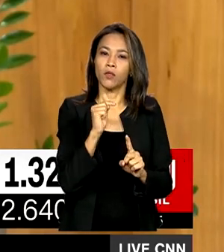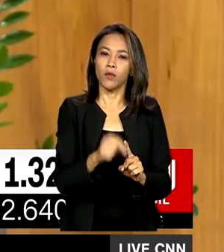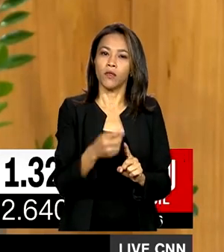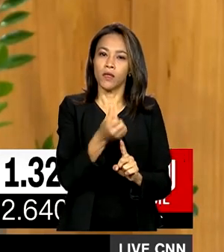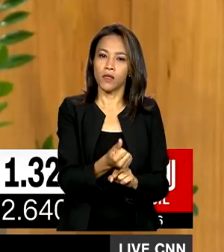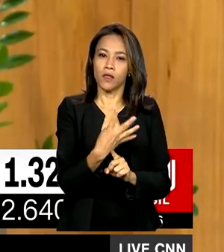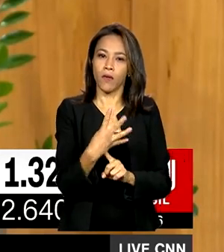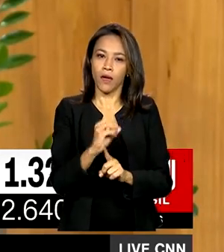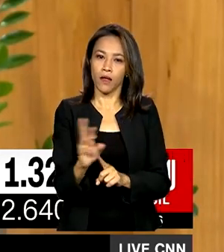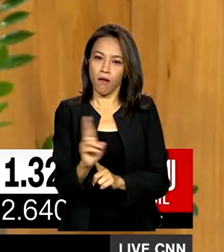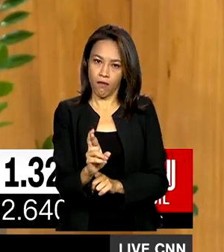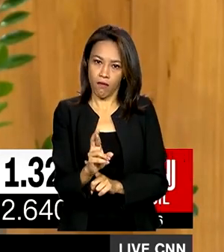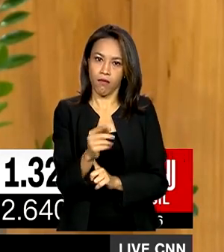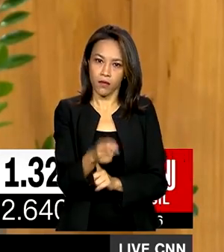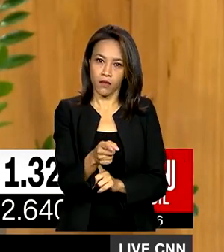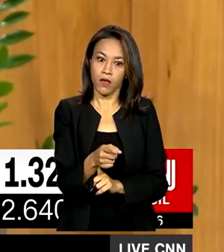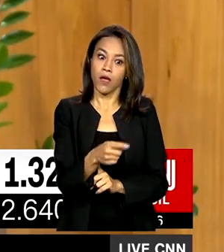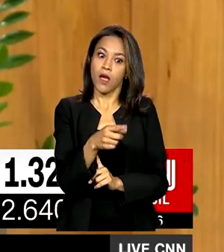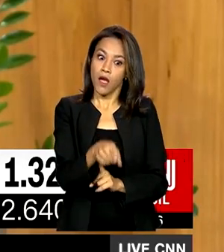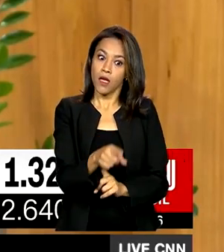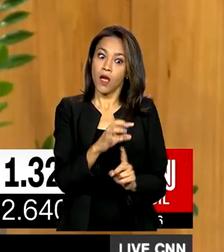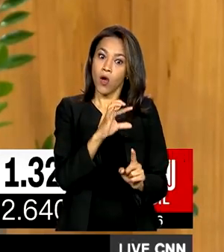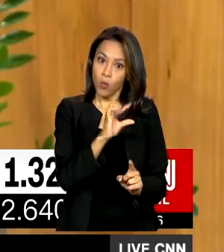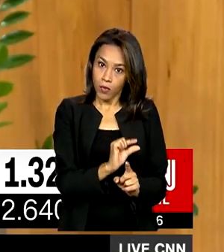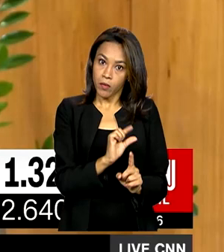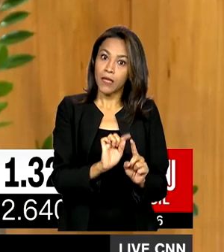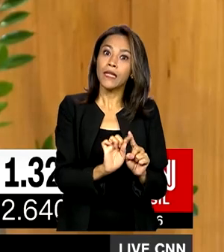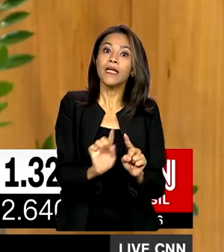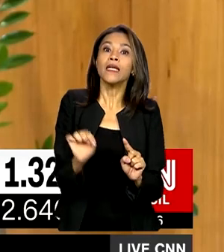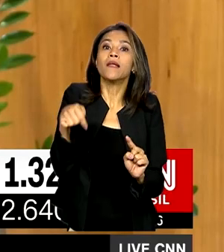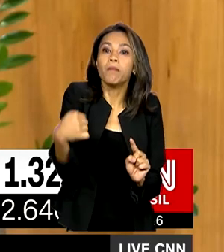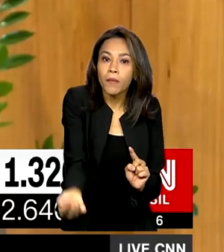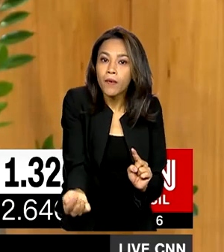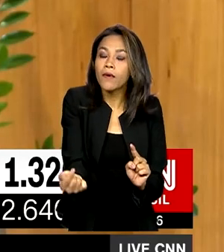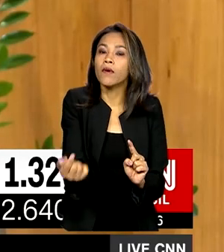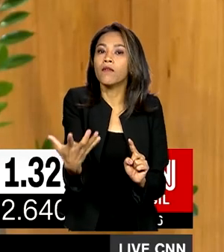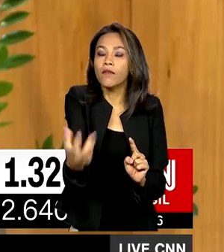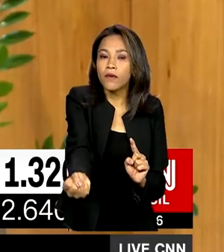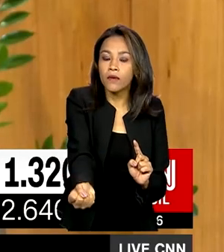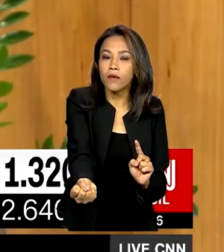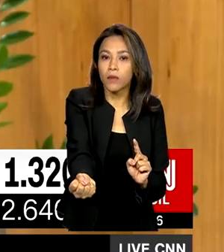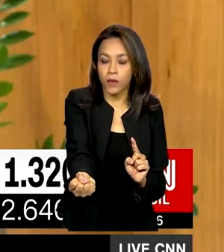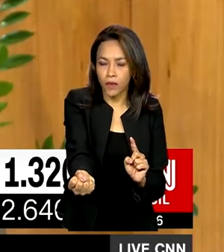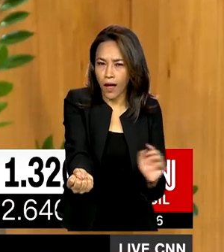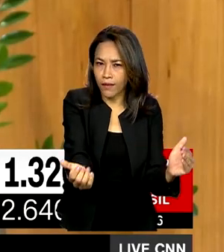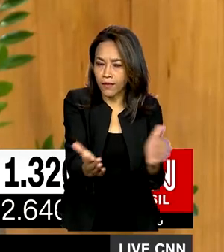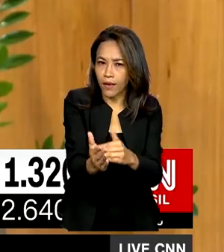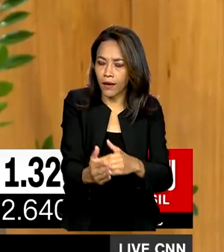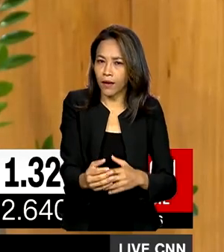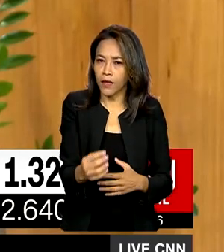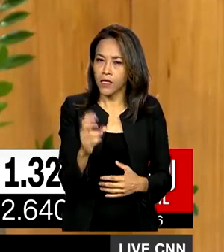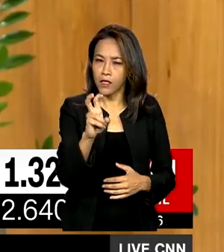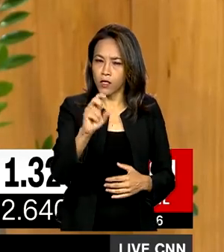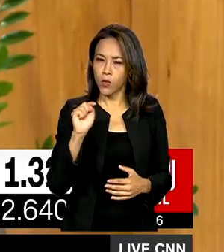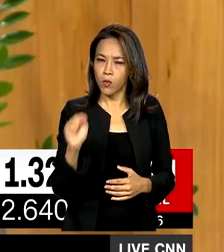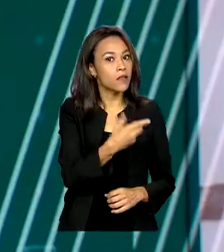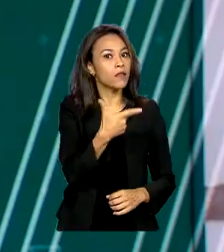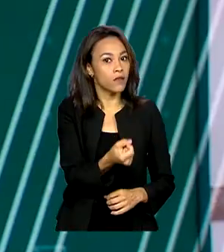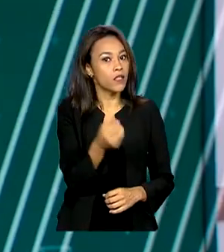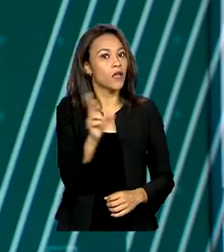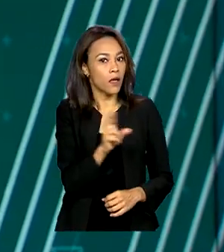R$ 2.640. É exatamente o mínimo novo. E depois nós vamos, gradativamente, até chegar aos 5 mil de